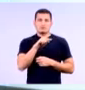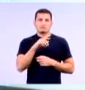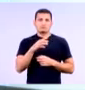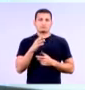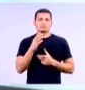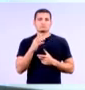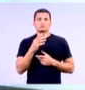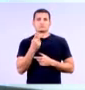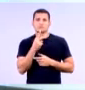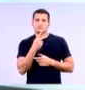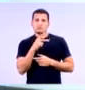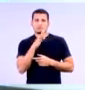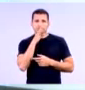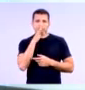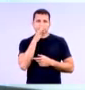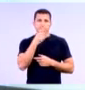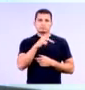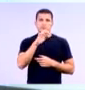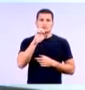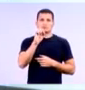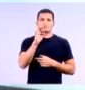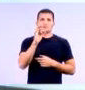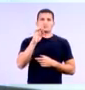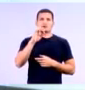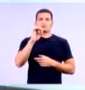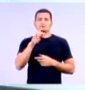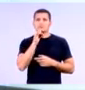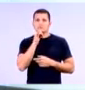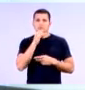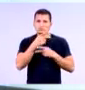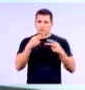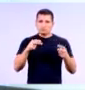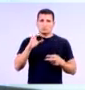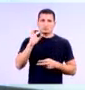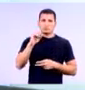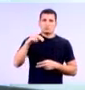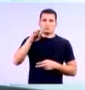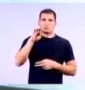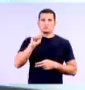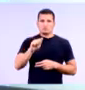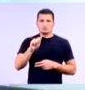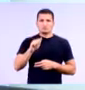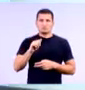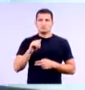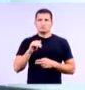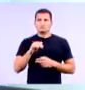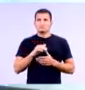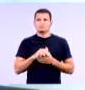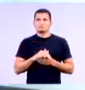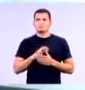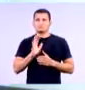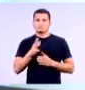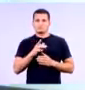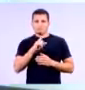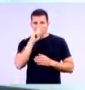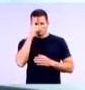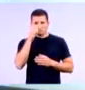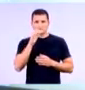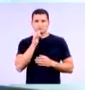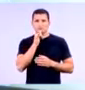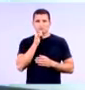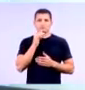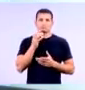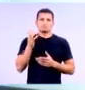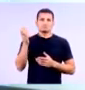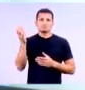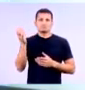olha, quando eu crio um objeto conta corrente, por exemplo, eu já crio passando como, por exemplo, um saldo inicial, um